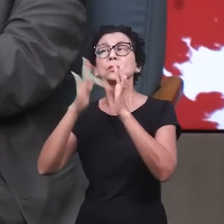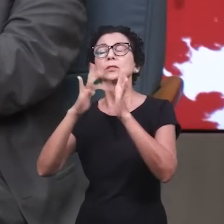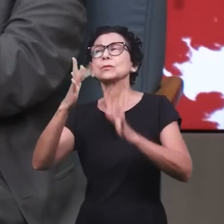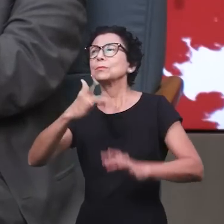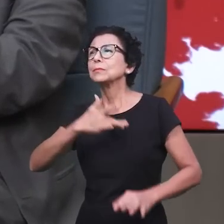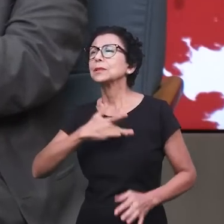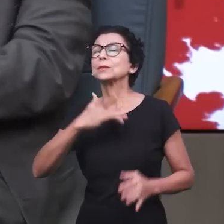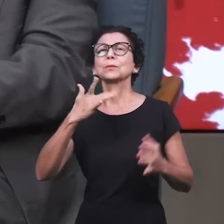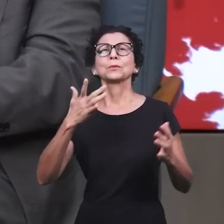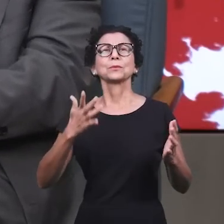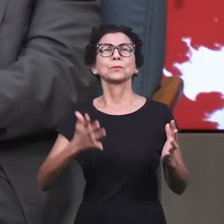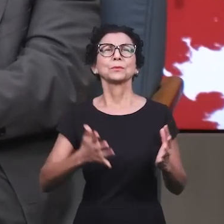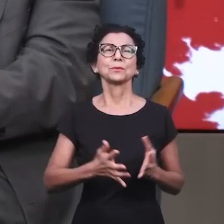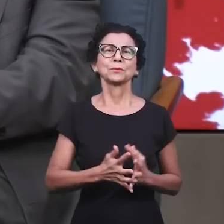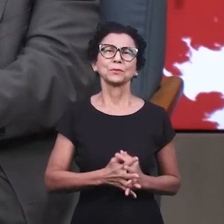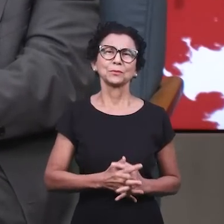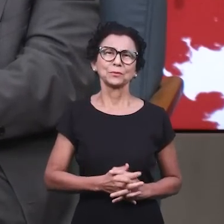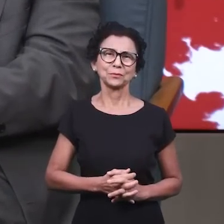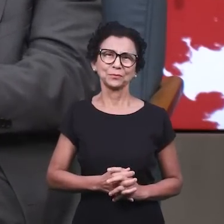me tocou.